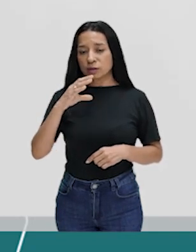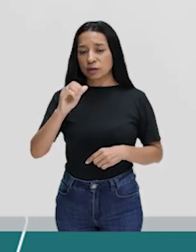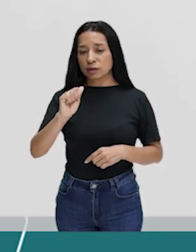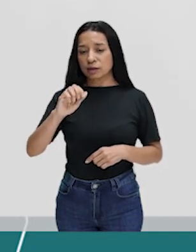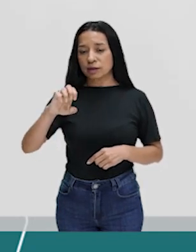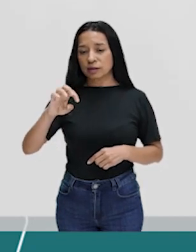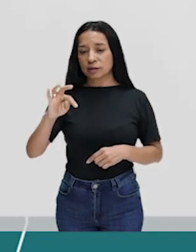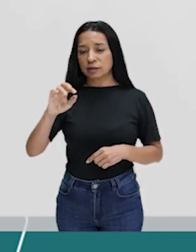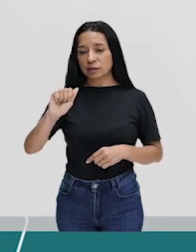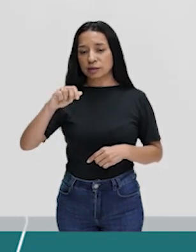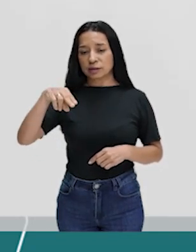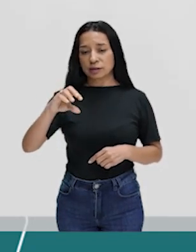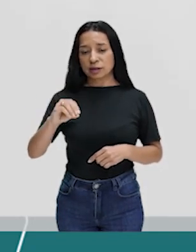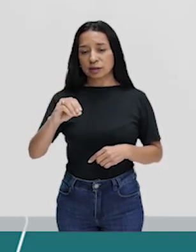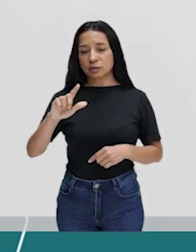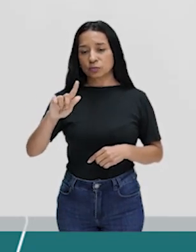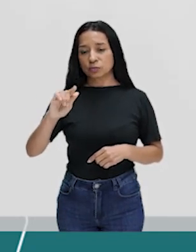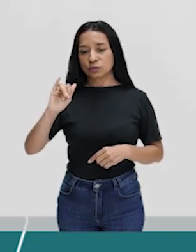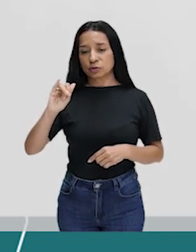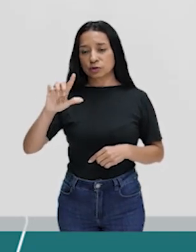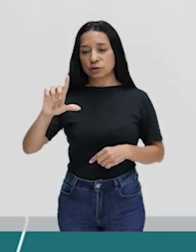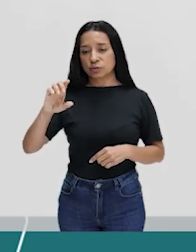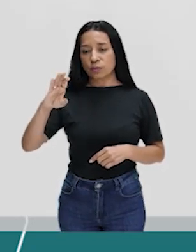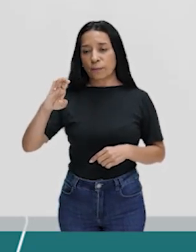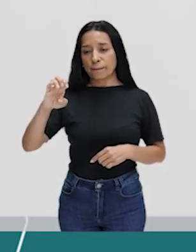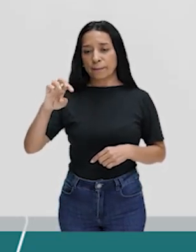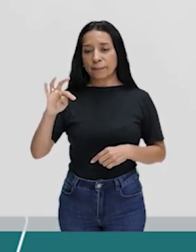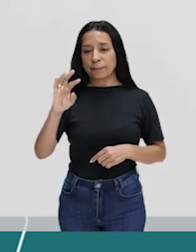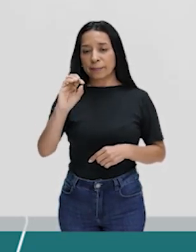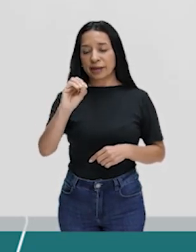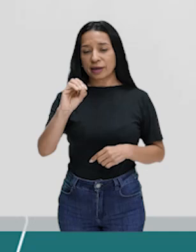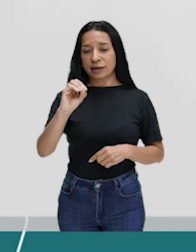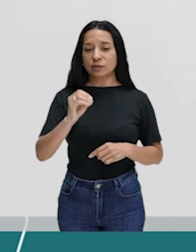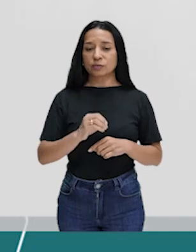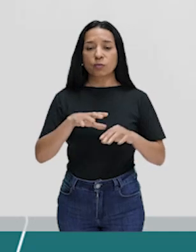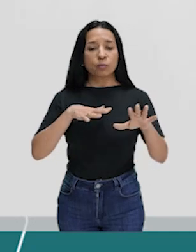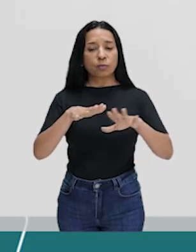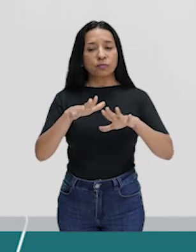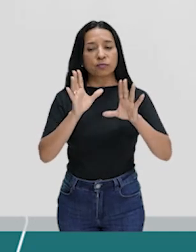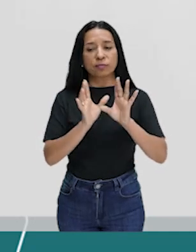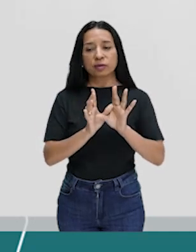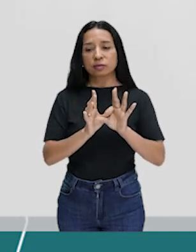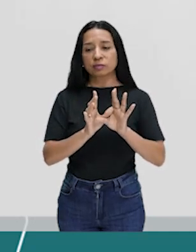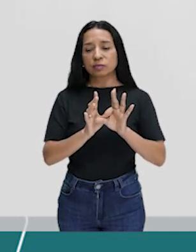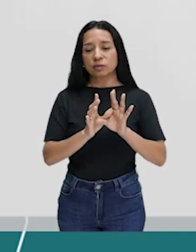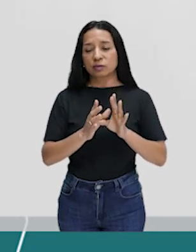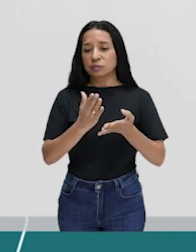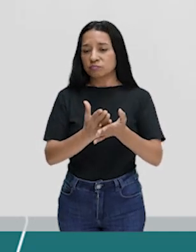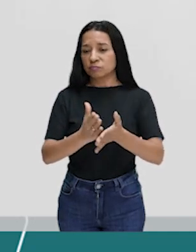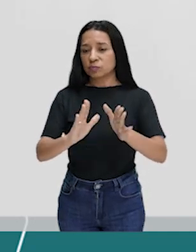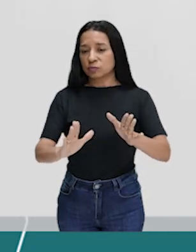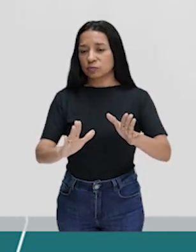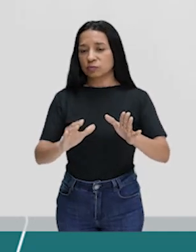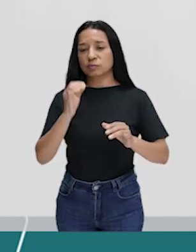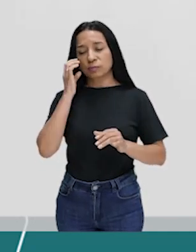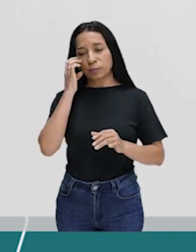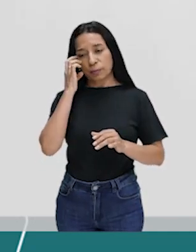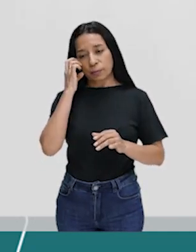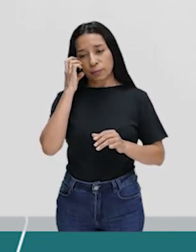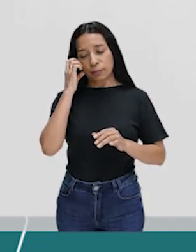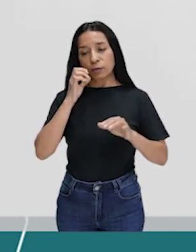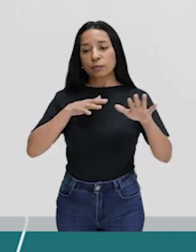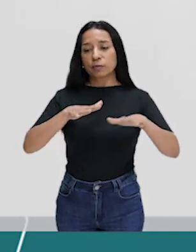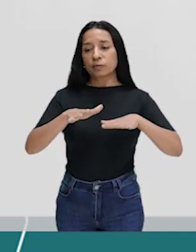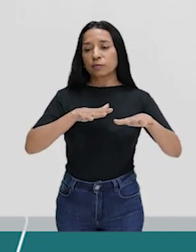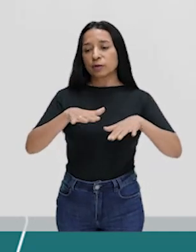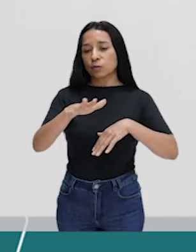temos aqui os Mutantes. Então, foi um movimento de ruptura que sacudiu o ambiente da música popular e da